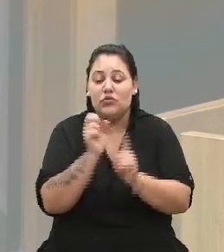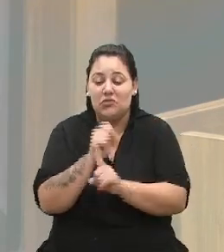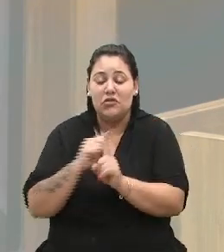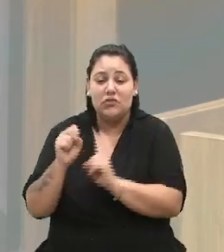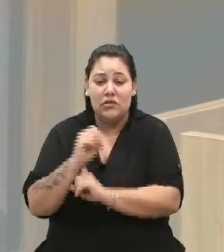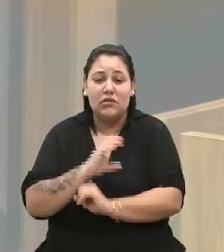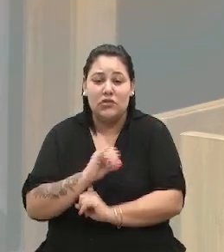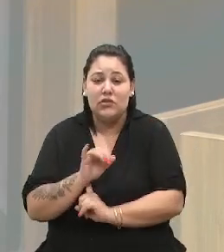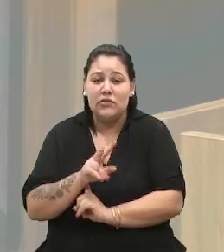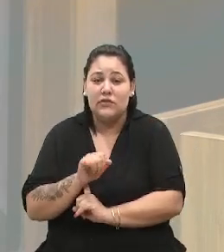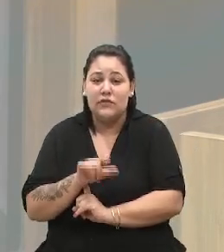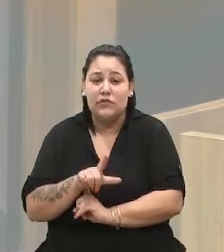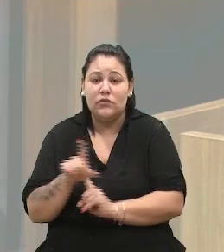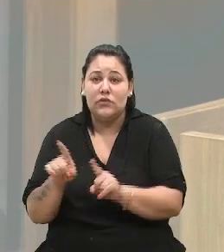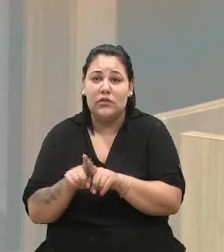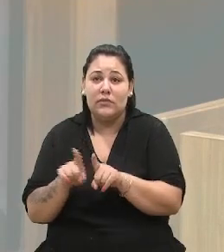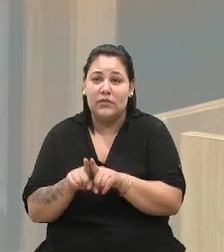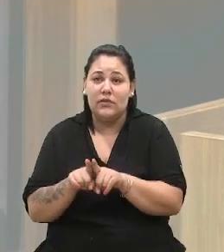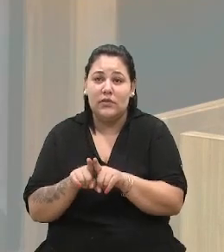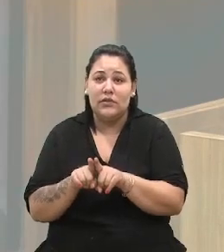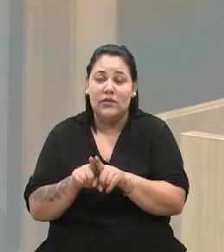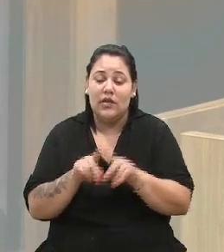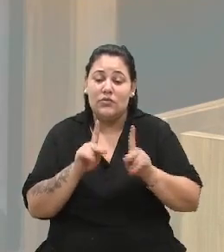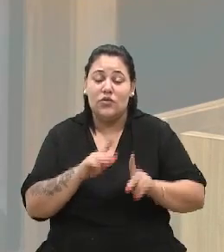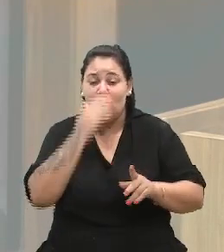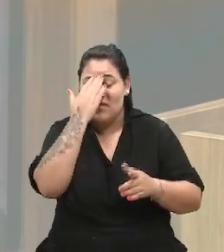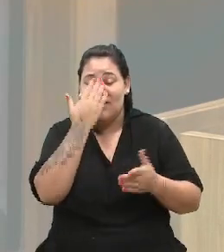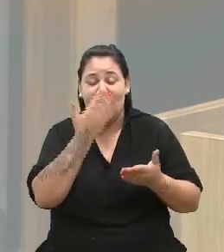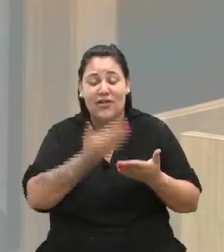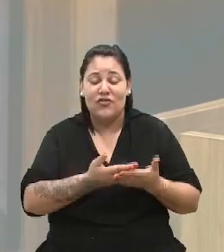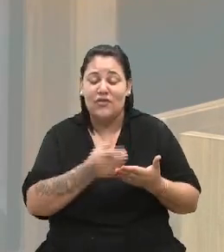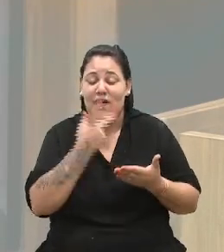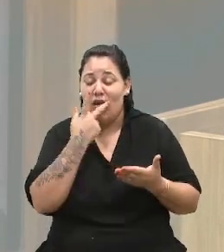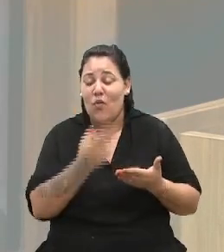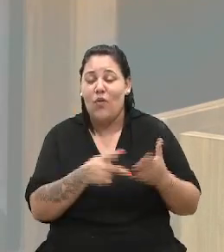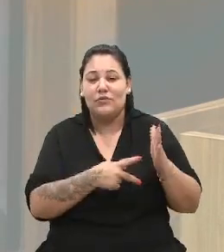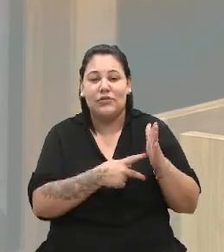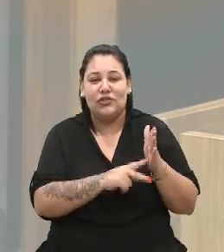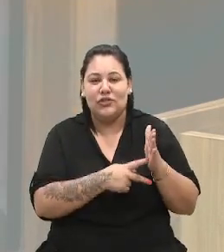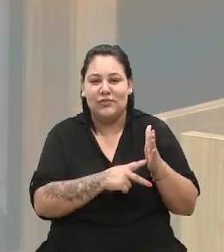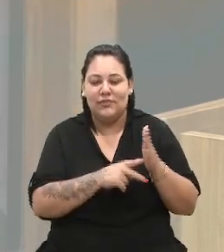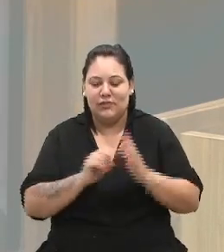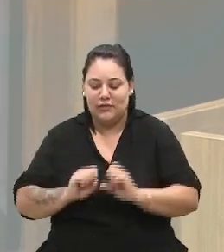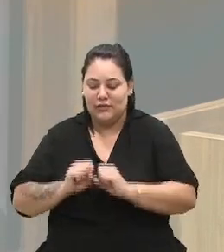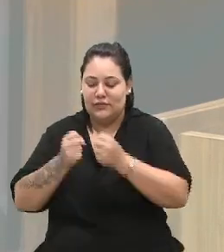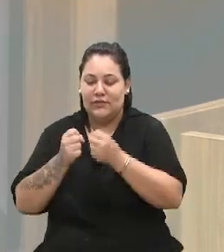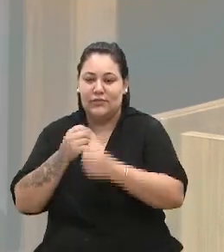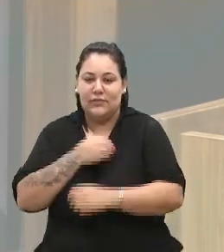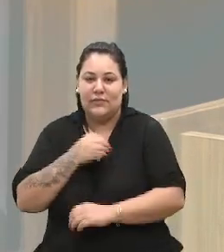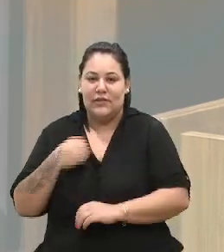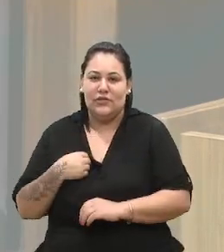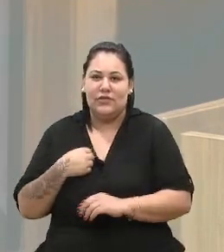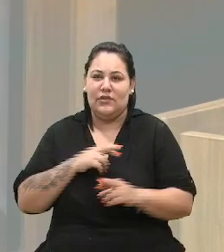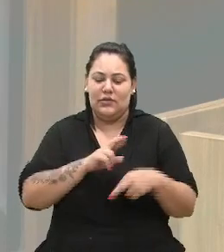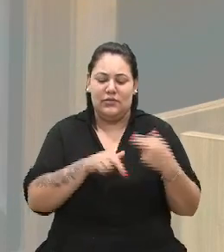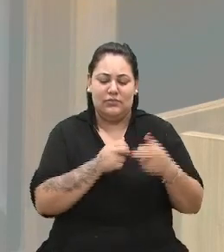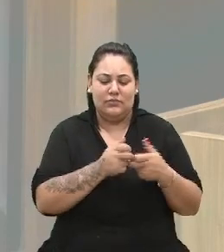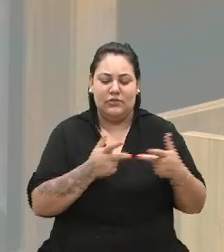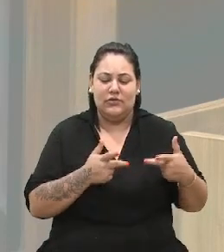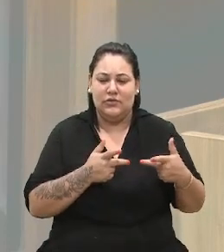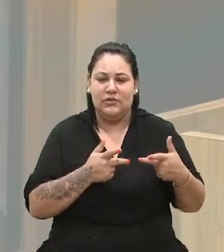acreditam que o Conselho seja como um sindicato que defenda os médicos, uma defesa de questões trabalhistas, de